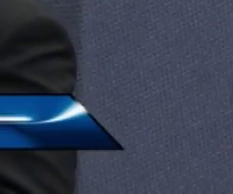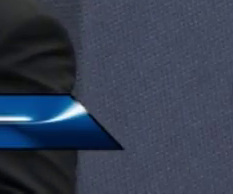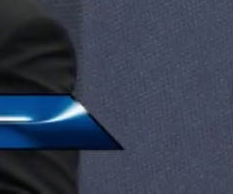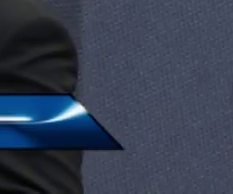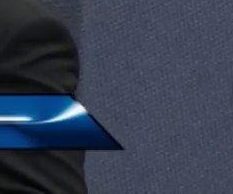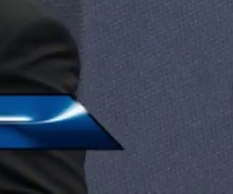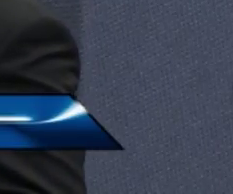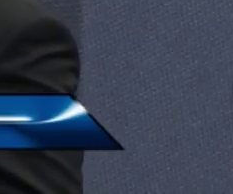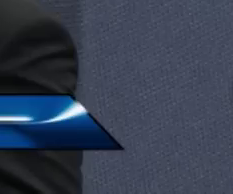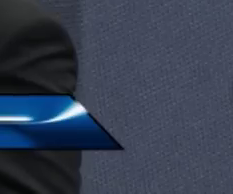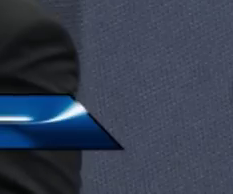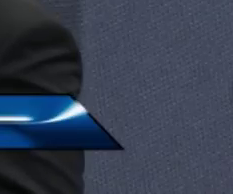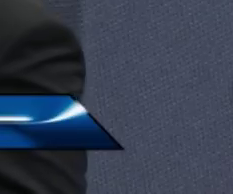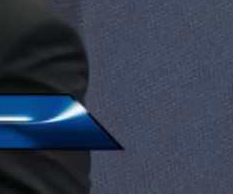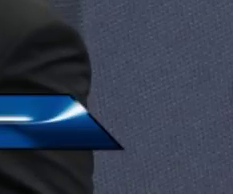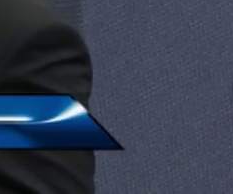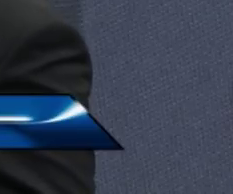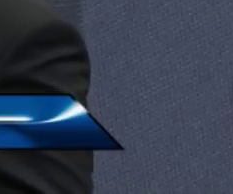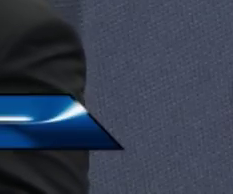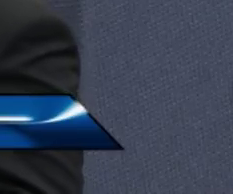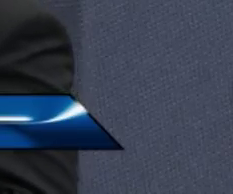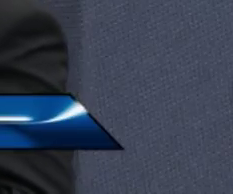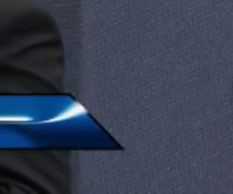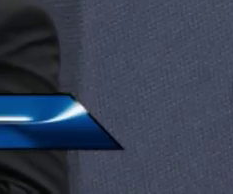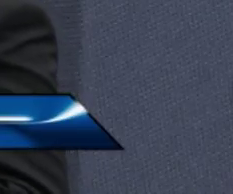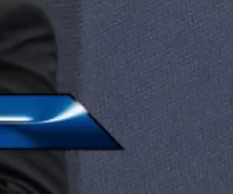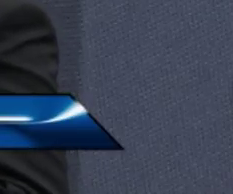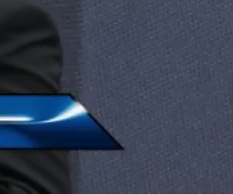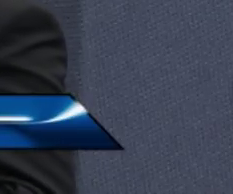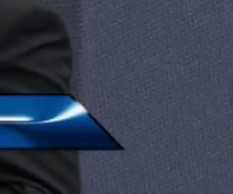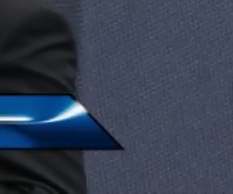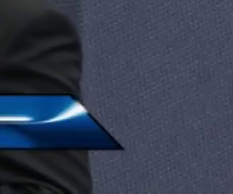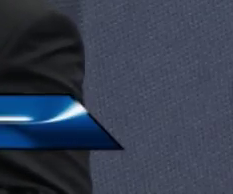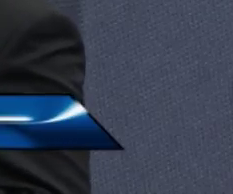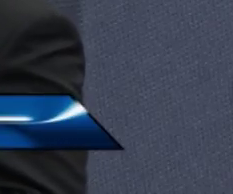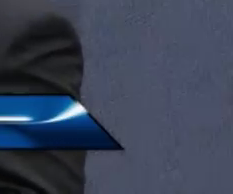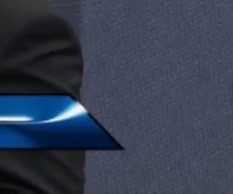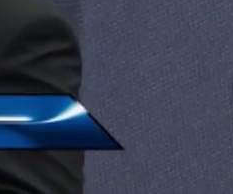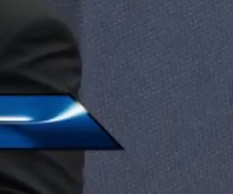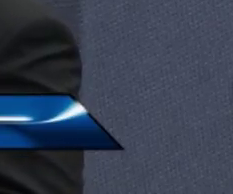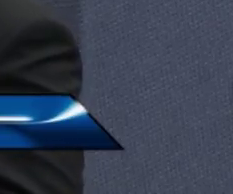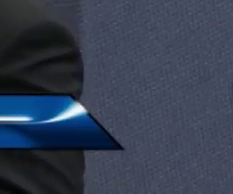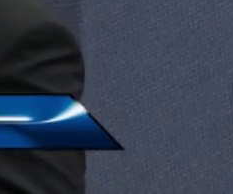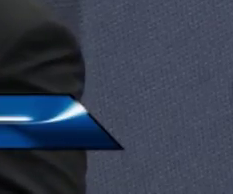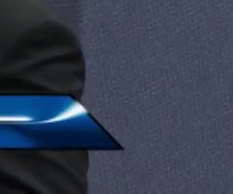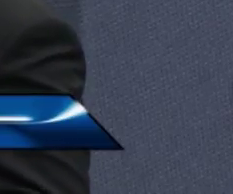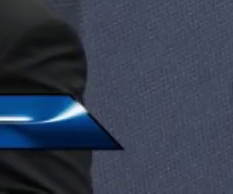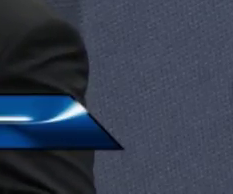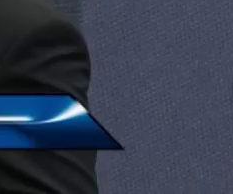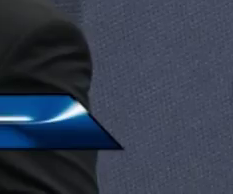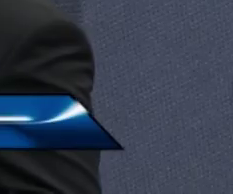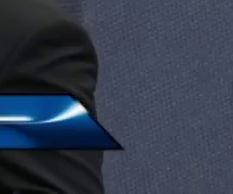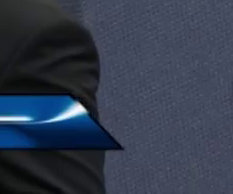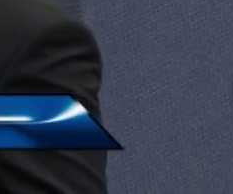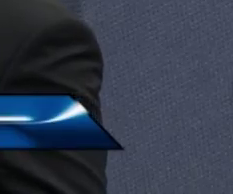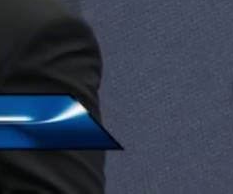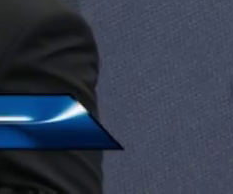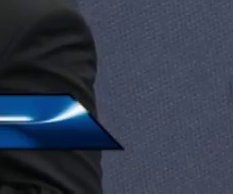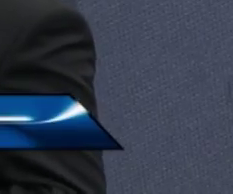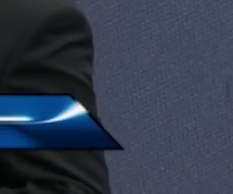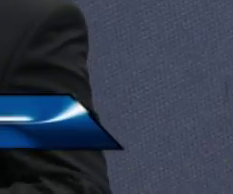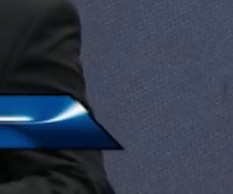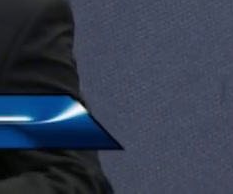muitos animais né e nós queremos que este programa de castração de animais e da microchipagem